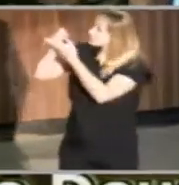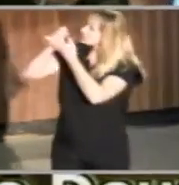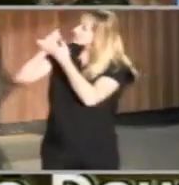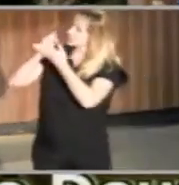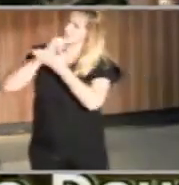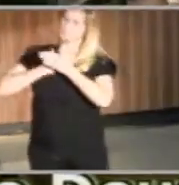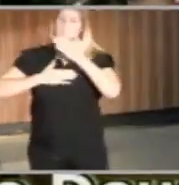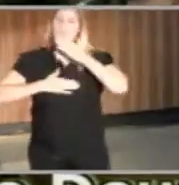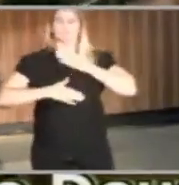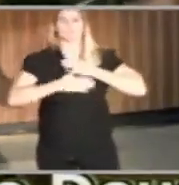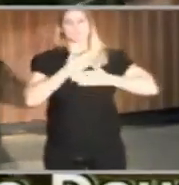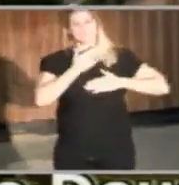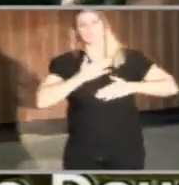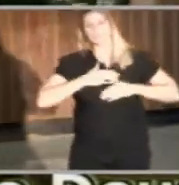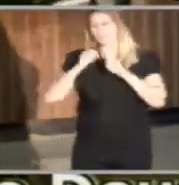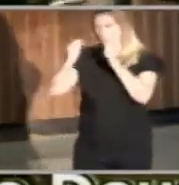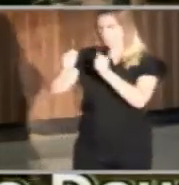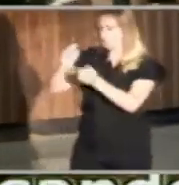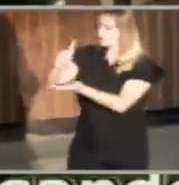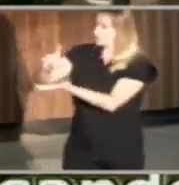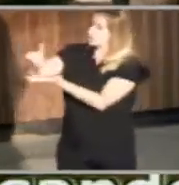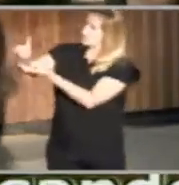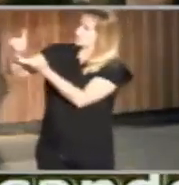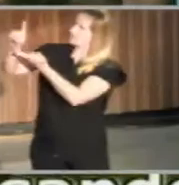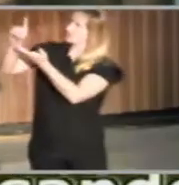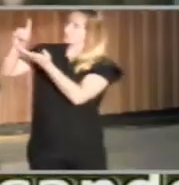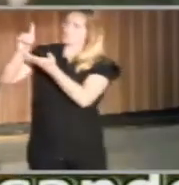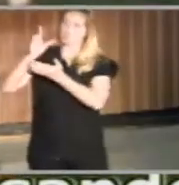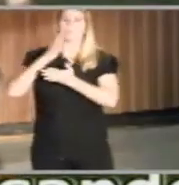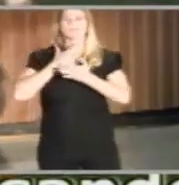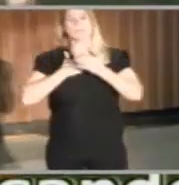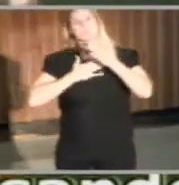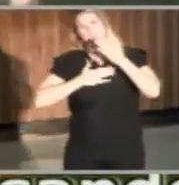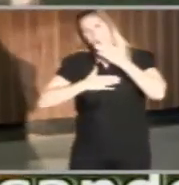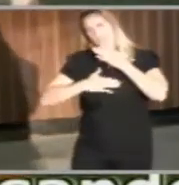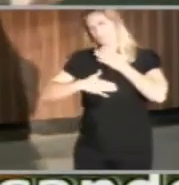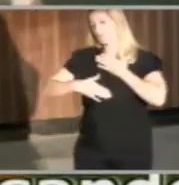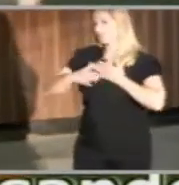descansando no poder de Deus.